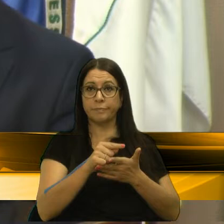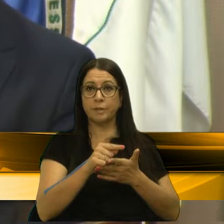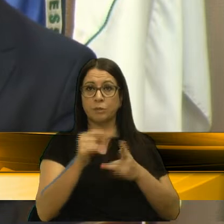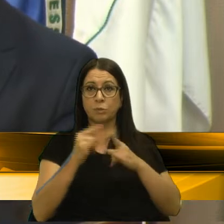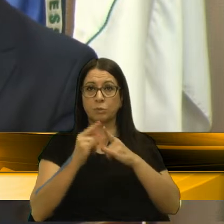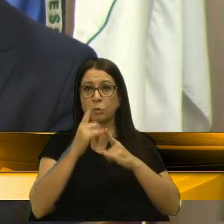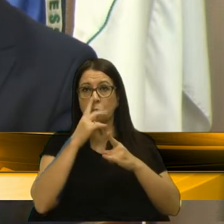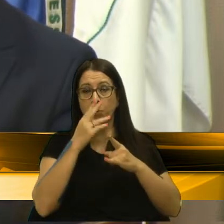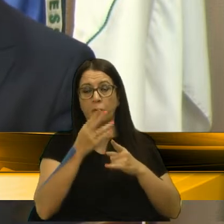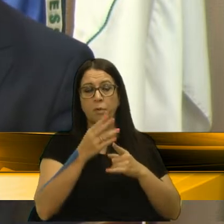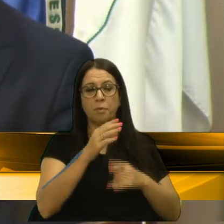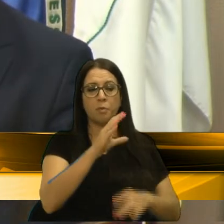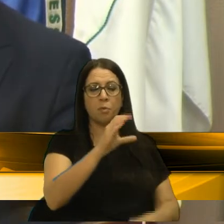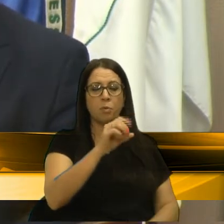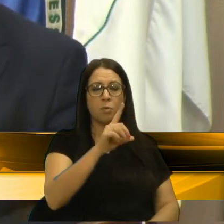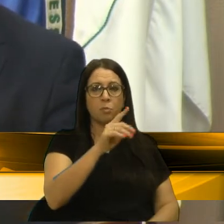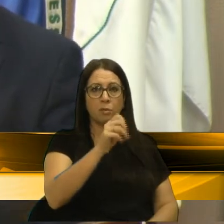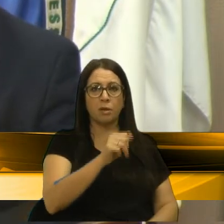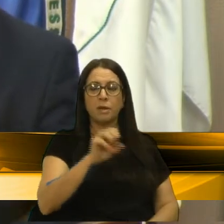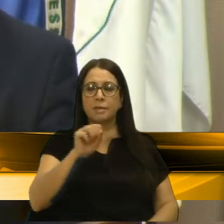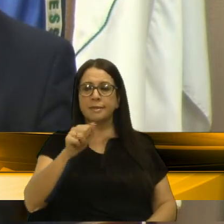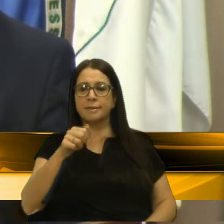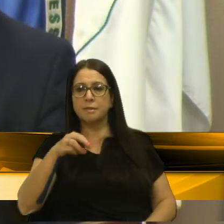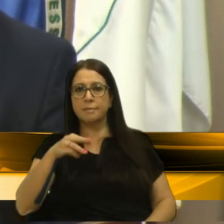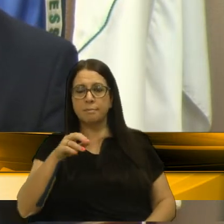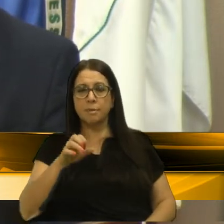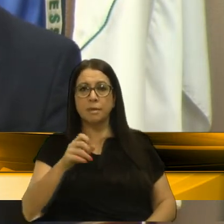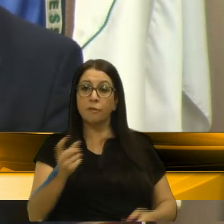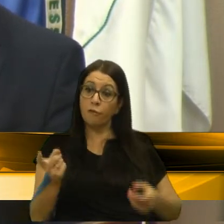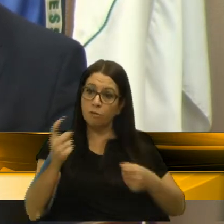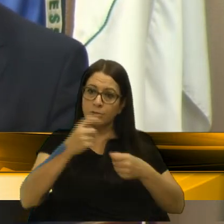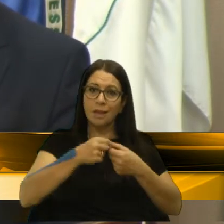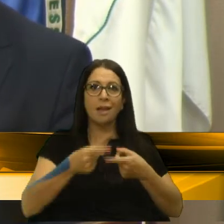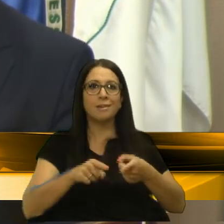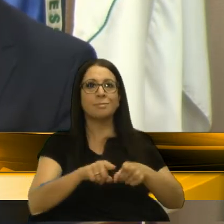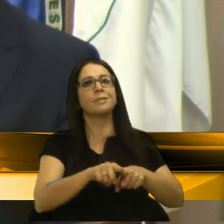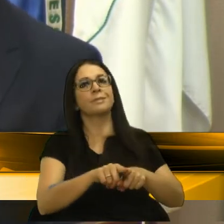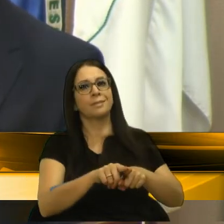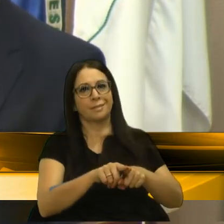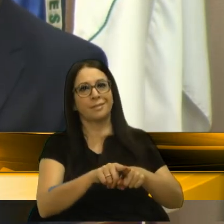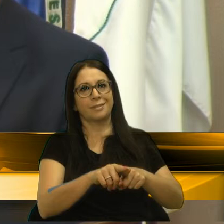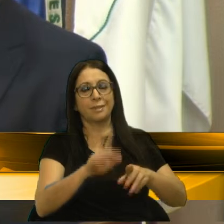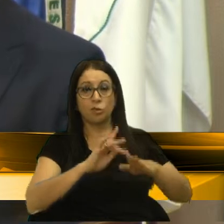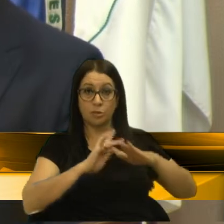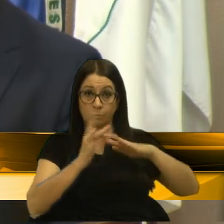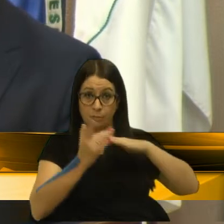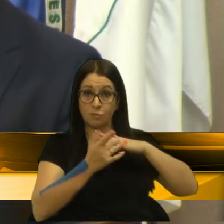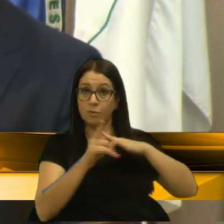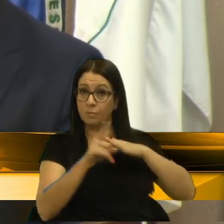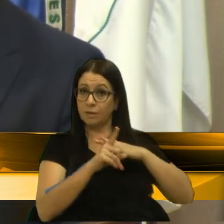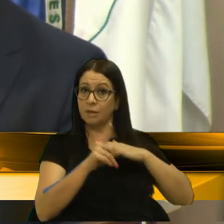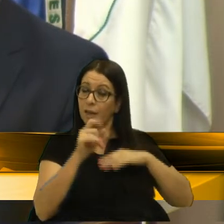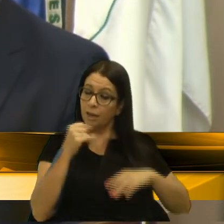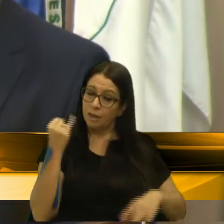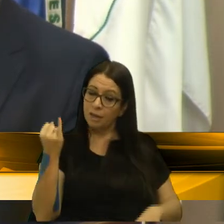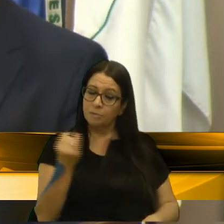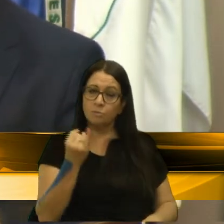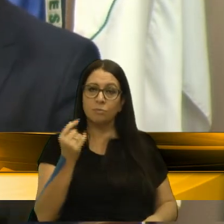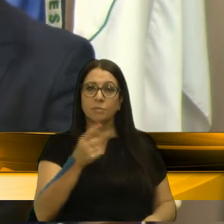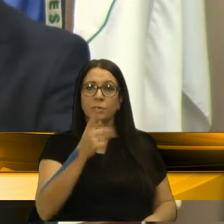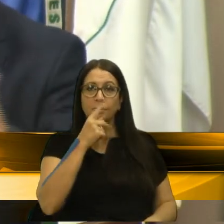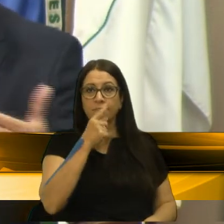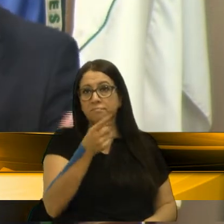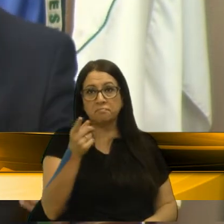como a Codeca, a SAMAI, enfim, retomarem essas parcerias com os veículos de imprensa, porque é muito importante, ainda mais no setor, mesmo